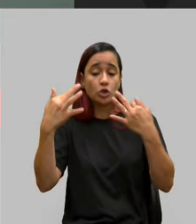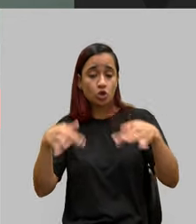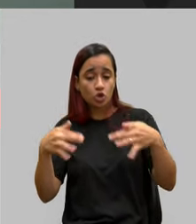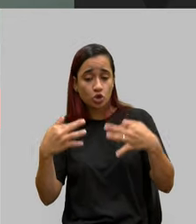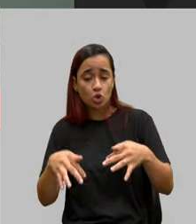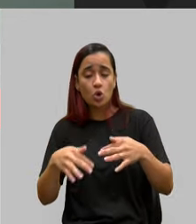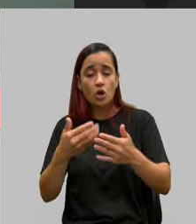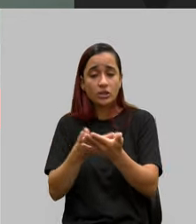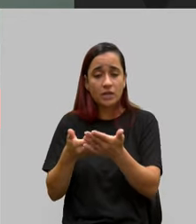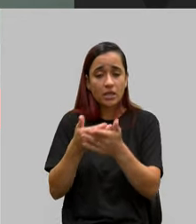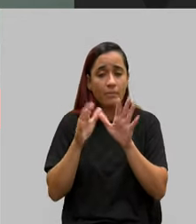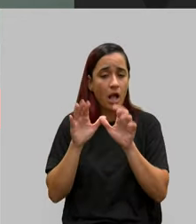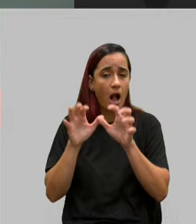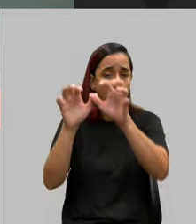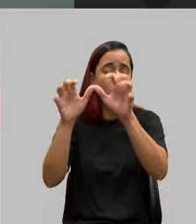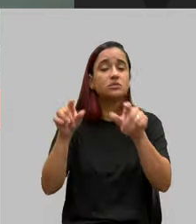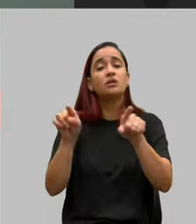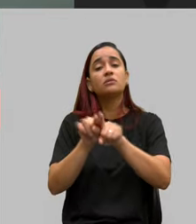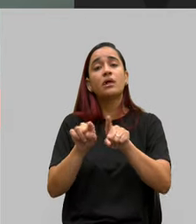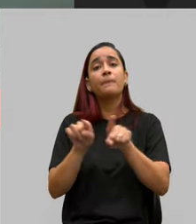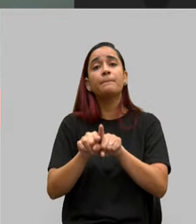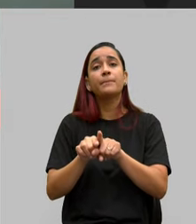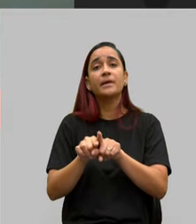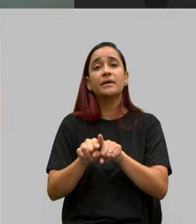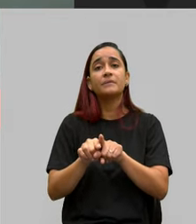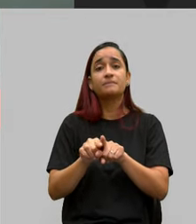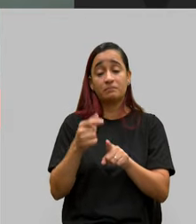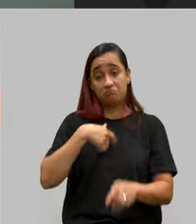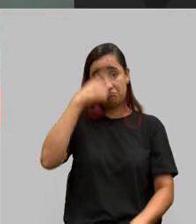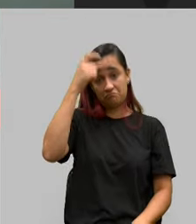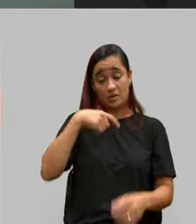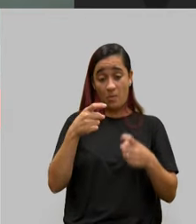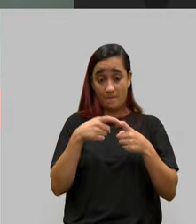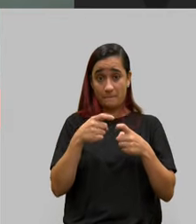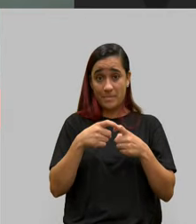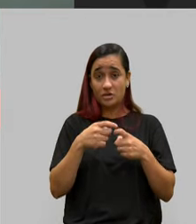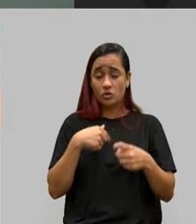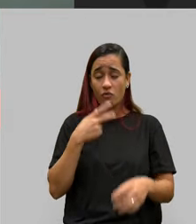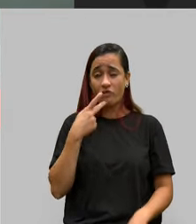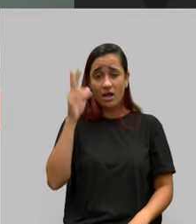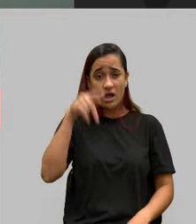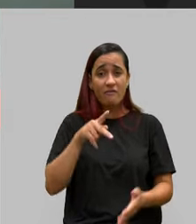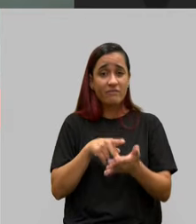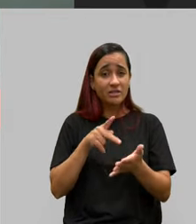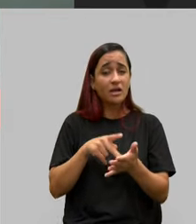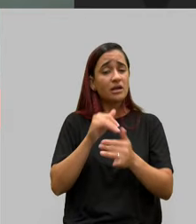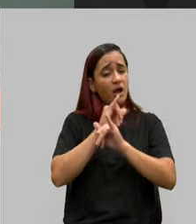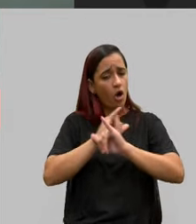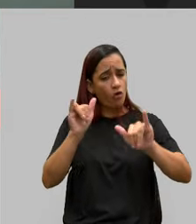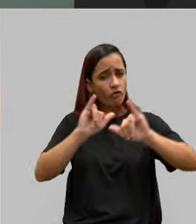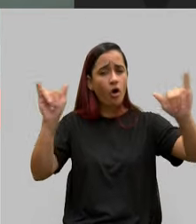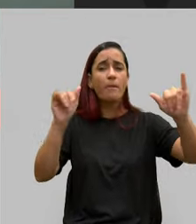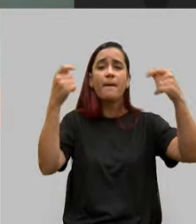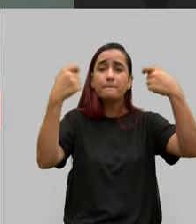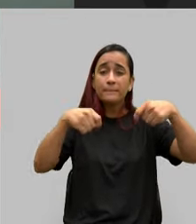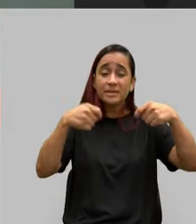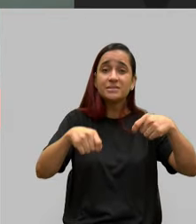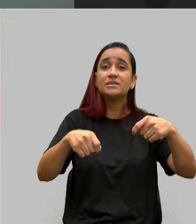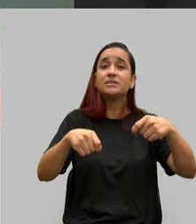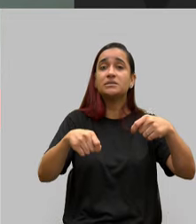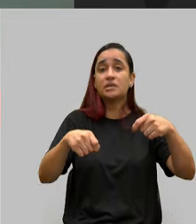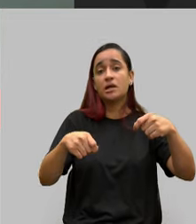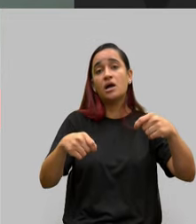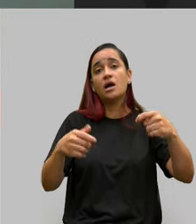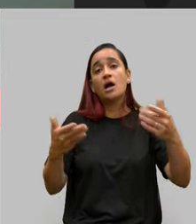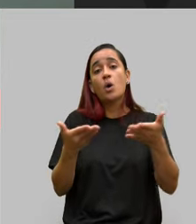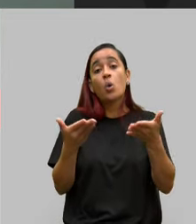oncológicos como uma médica antiproibicionista considero ser quase uma obrigação aem informar nossos líderes onde a truculência que impera